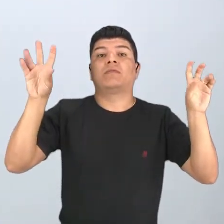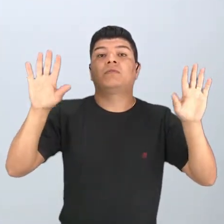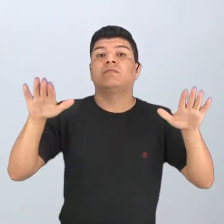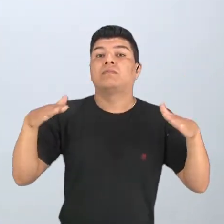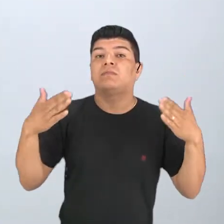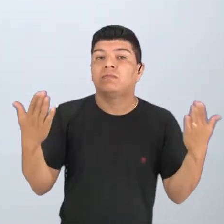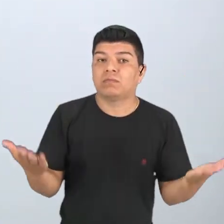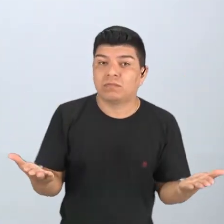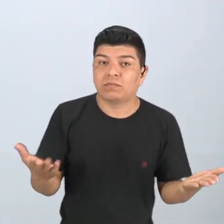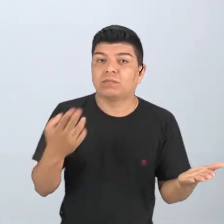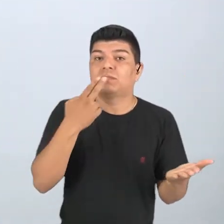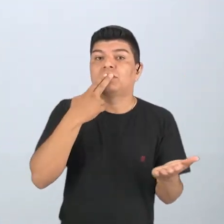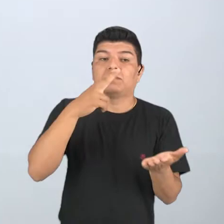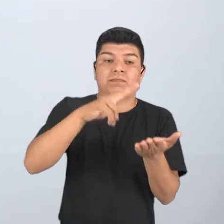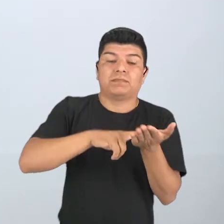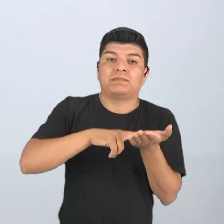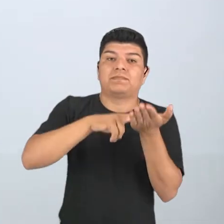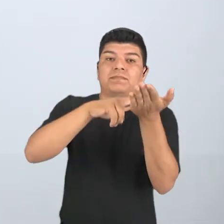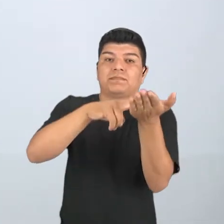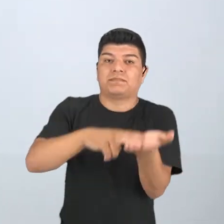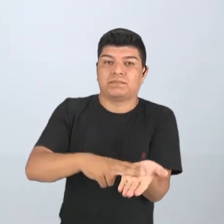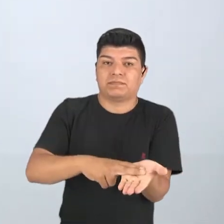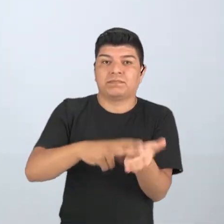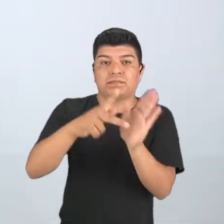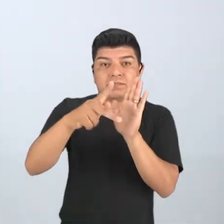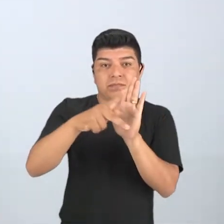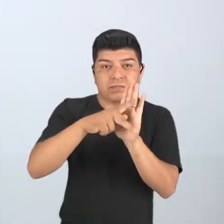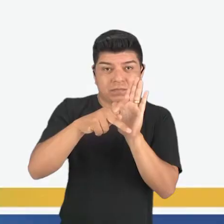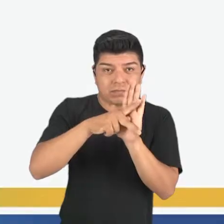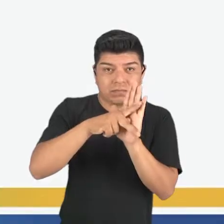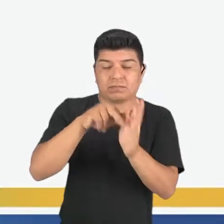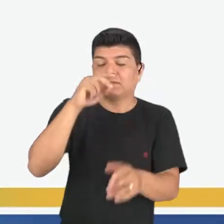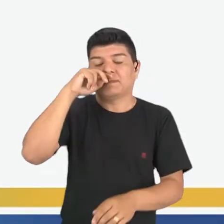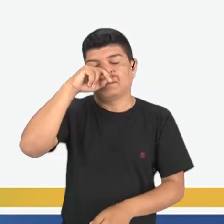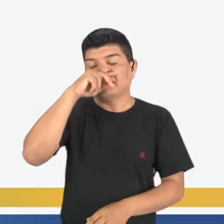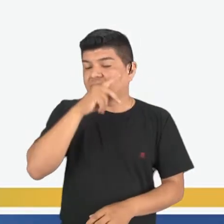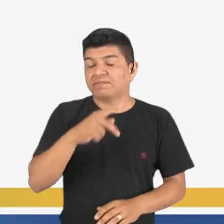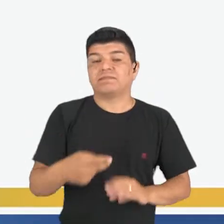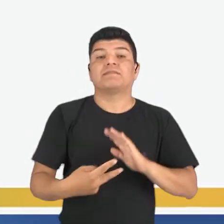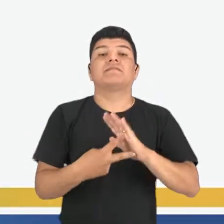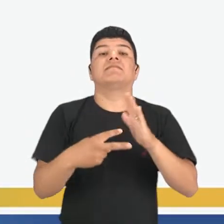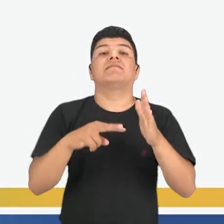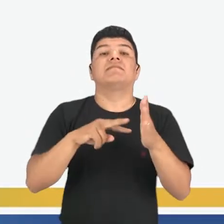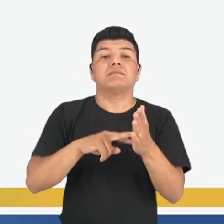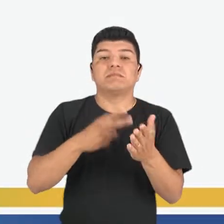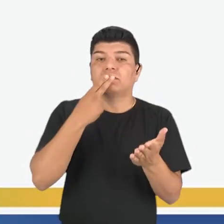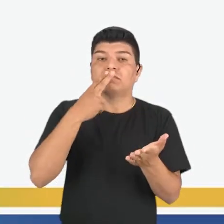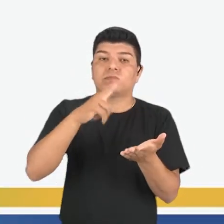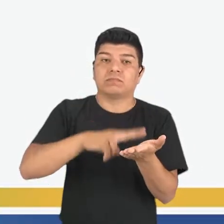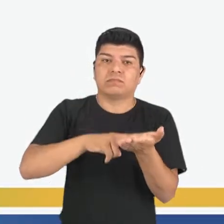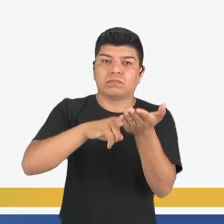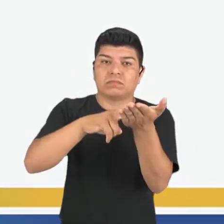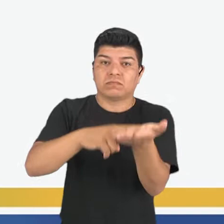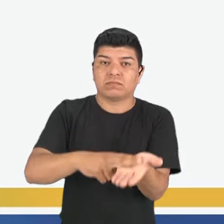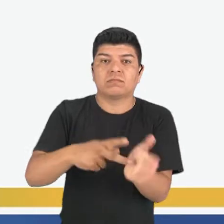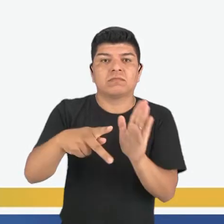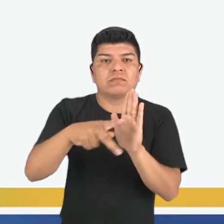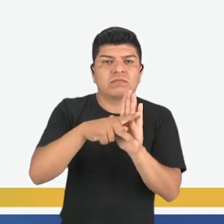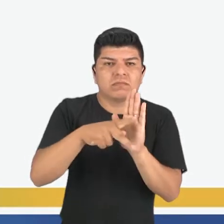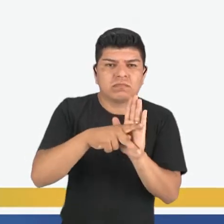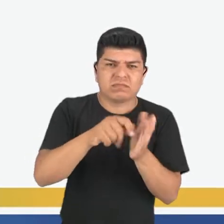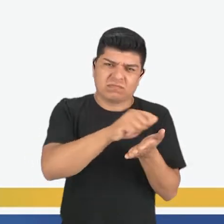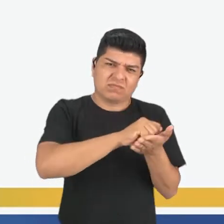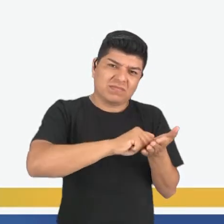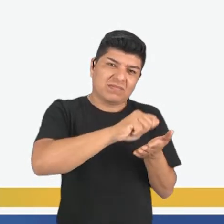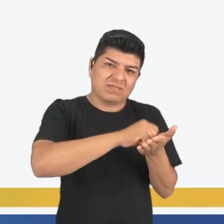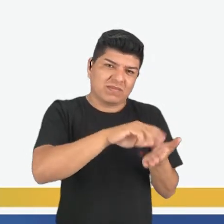carta pessoal. Carta pessoal, o que será a carta pessoal? É aquela carta que eu escrevo para o pessoal,